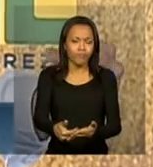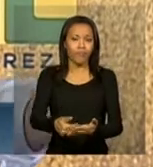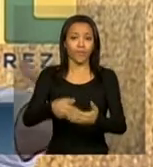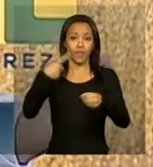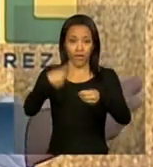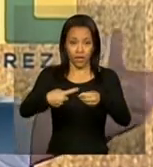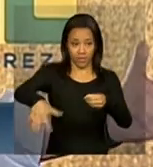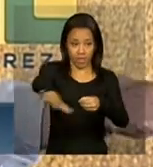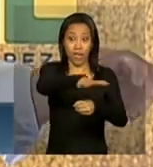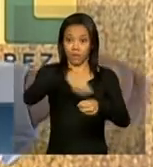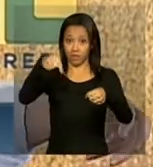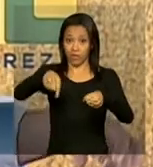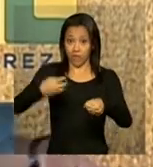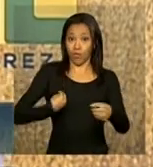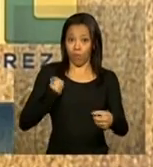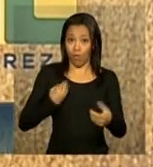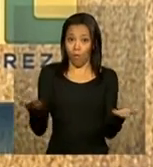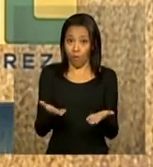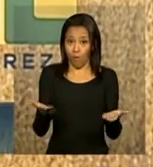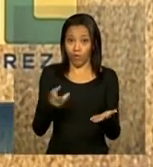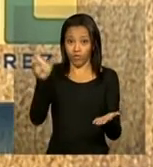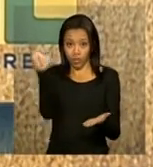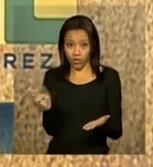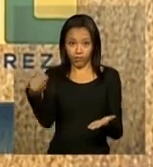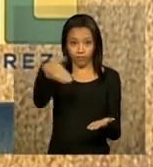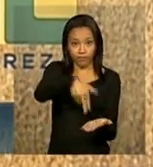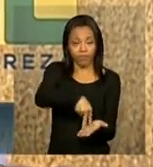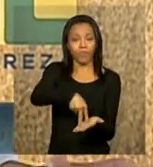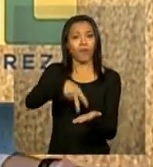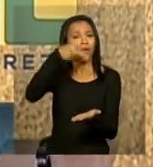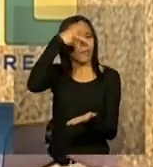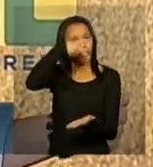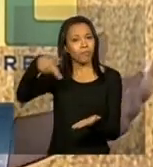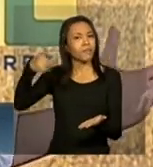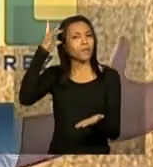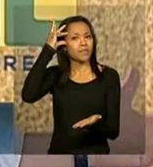Rio Verde, essa cidade que a senhora está visitando, que hoje